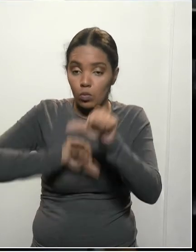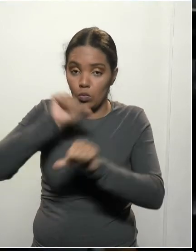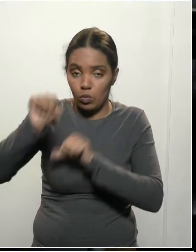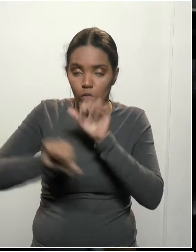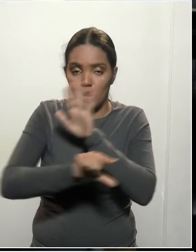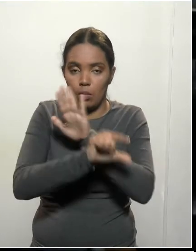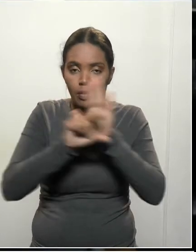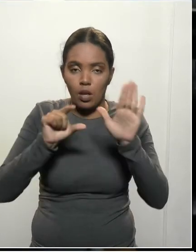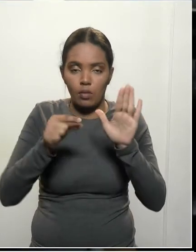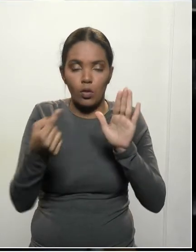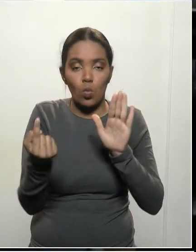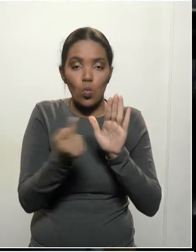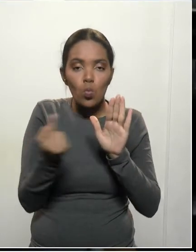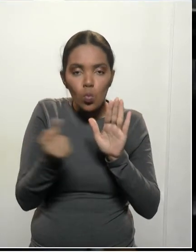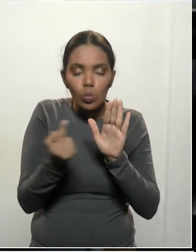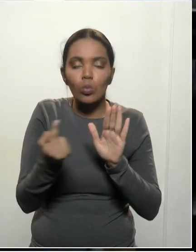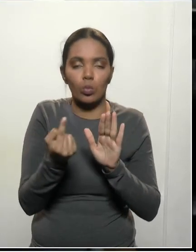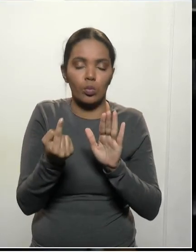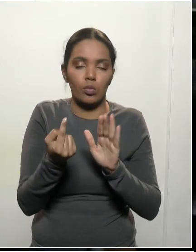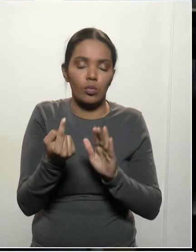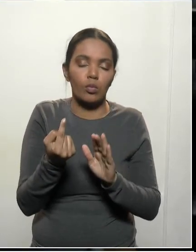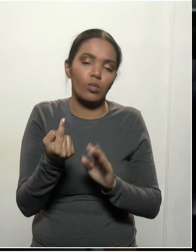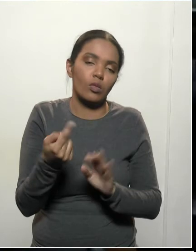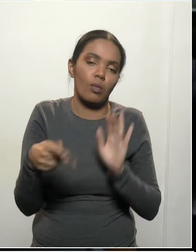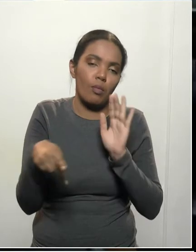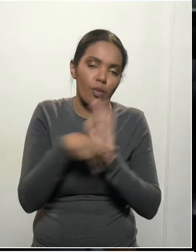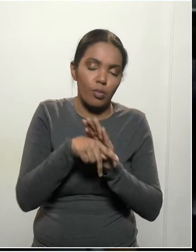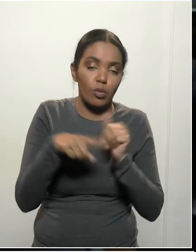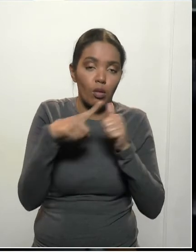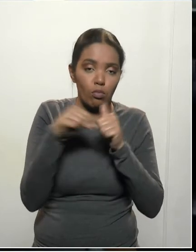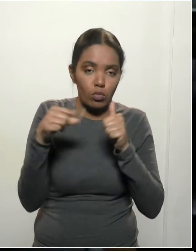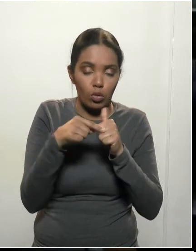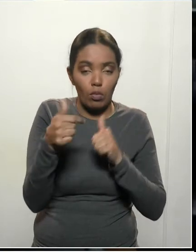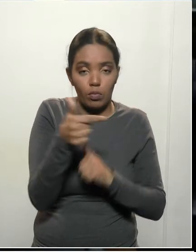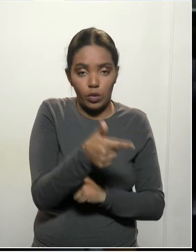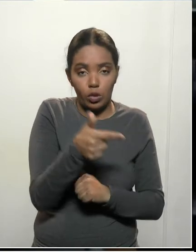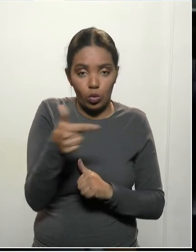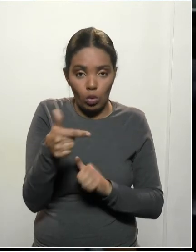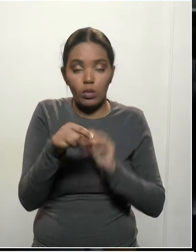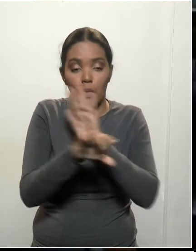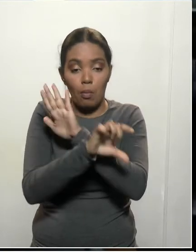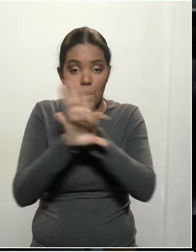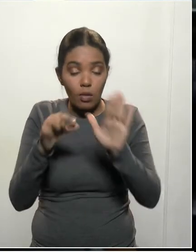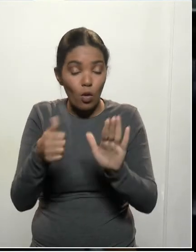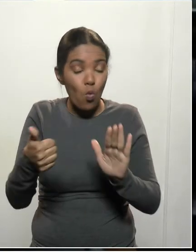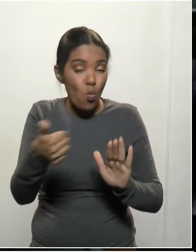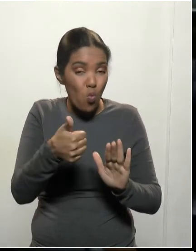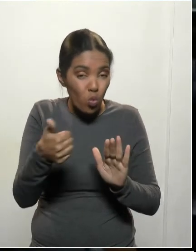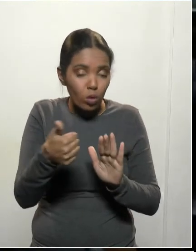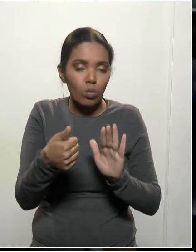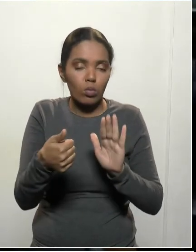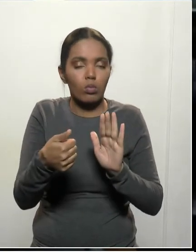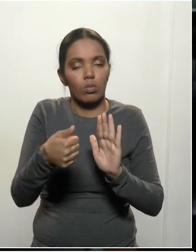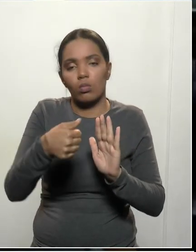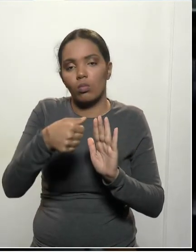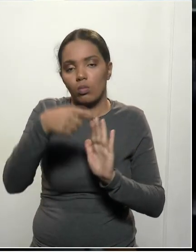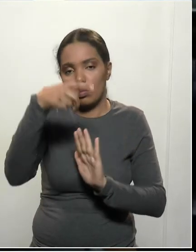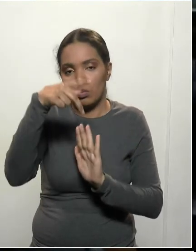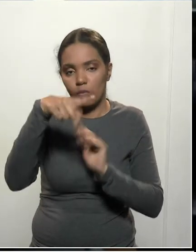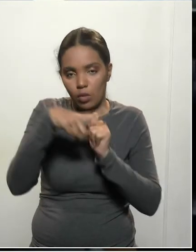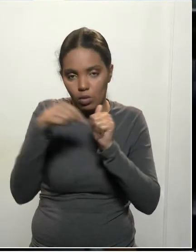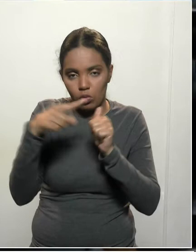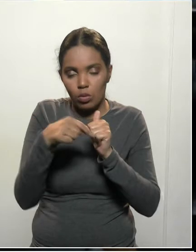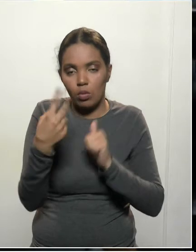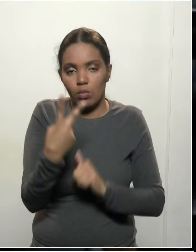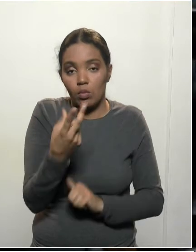único do artigo 22 e o parágrafo único do artigo 46 e dar nova redação ao parágrafo único